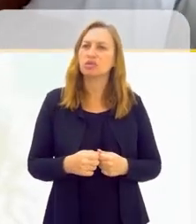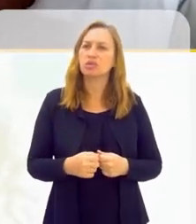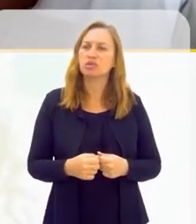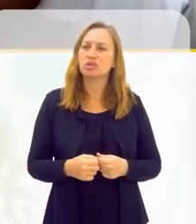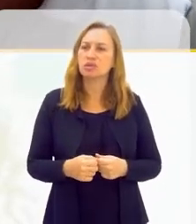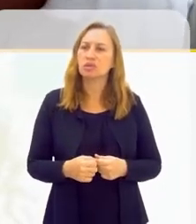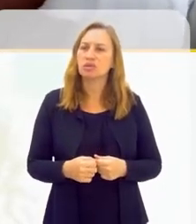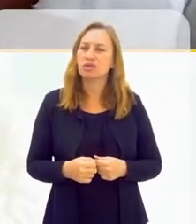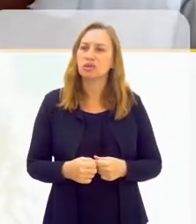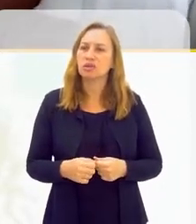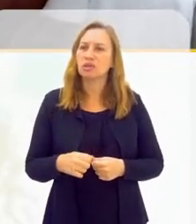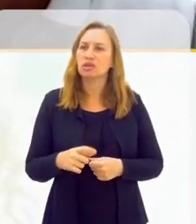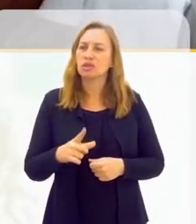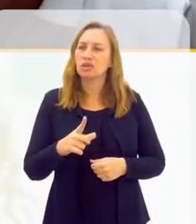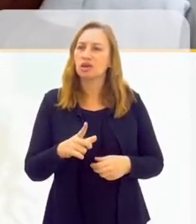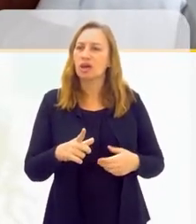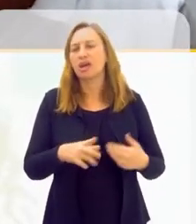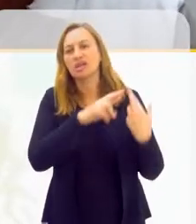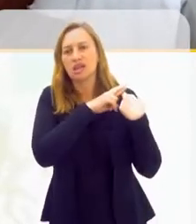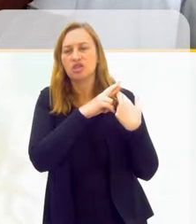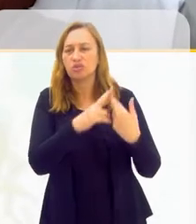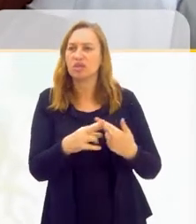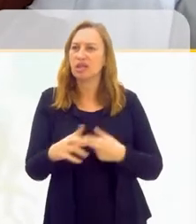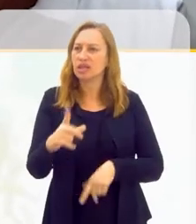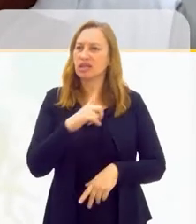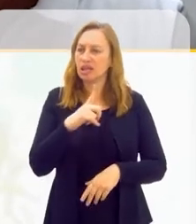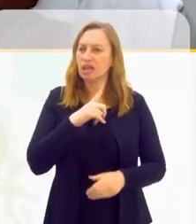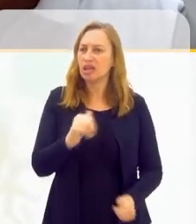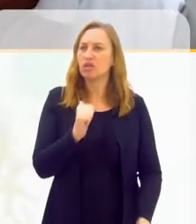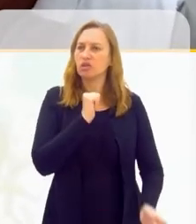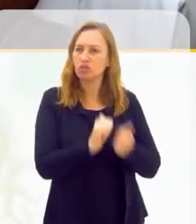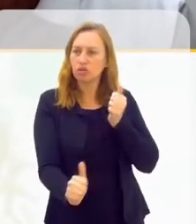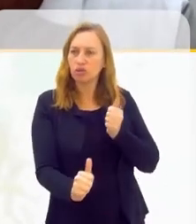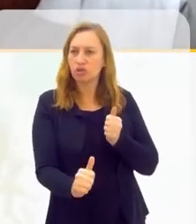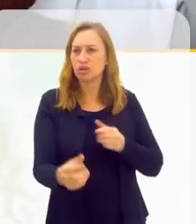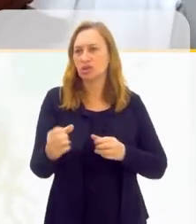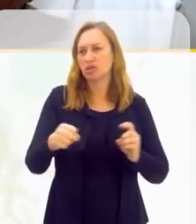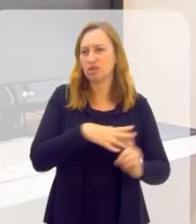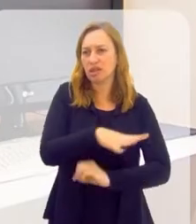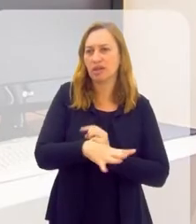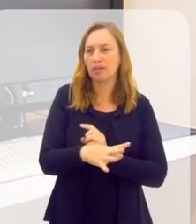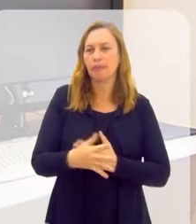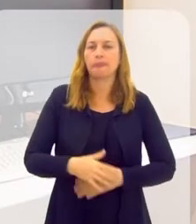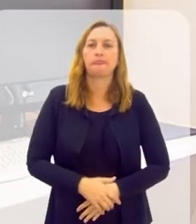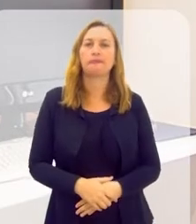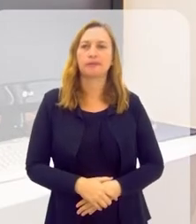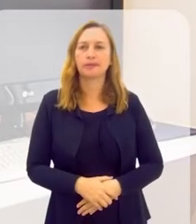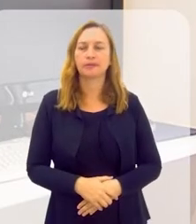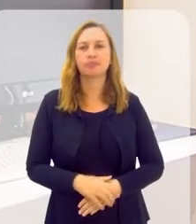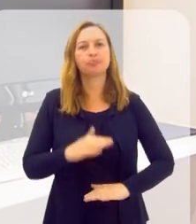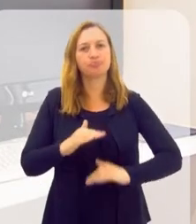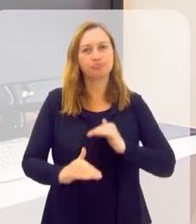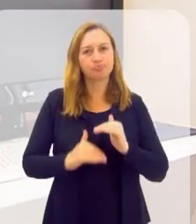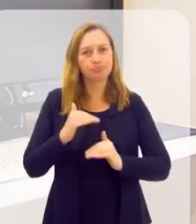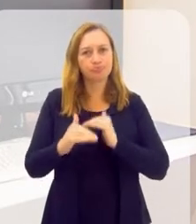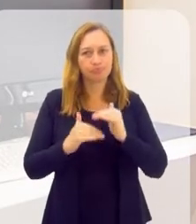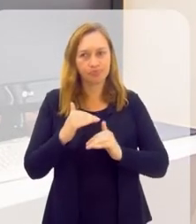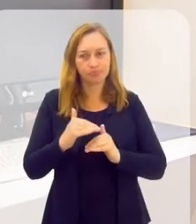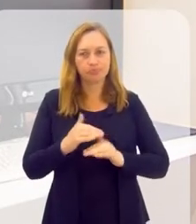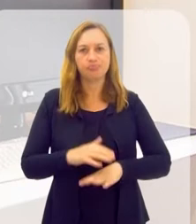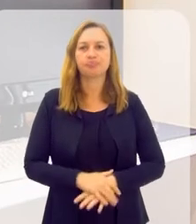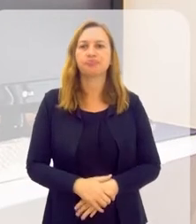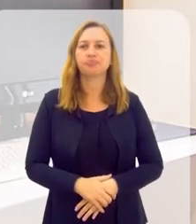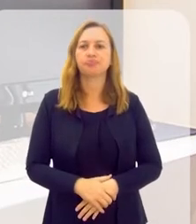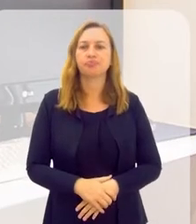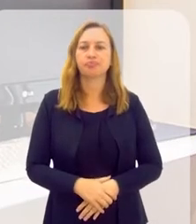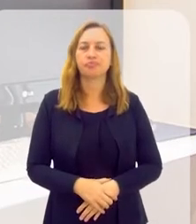essa a responsabilidade grande que o desporto tem também nas nossas sociedades. E fazer esse desenvolvimento,